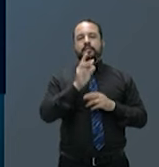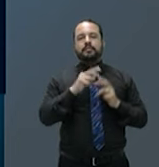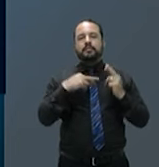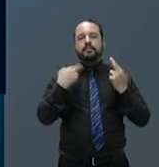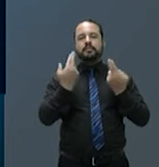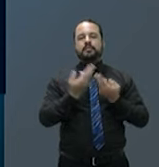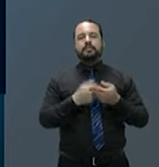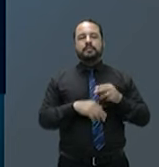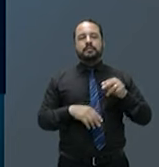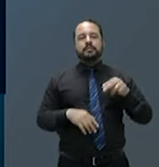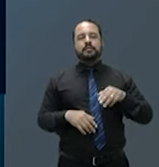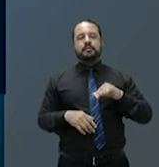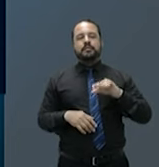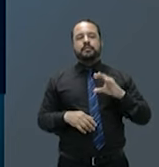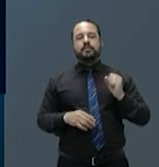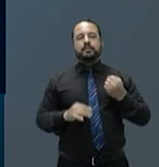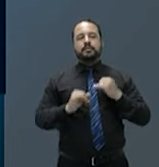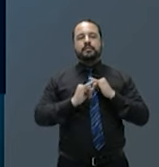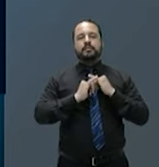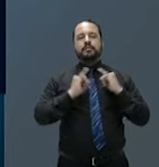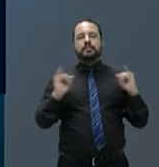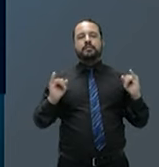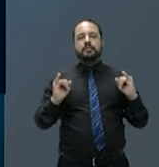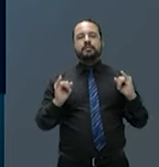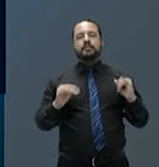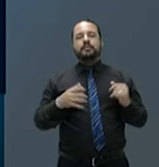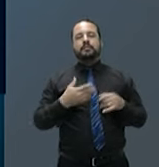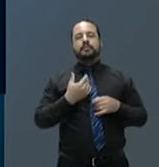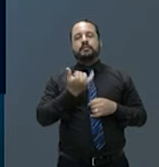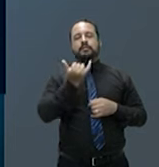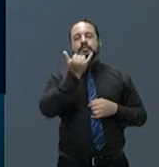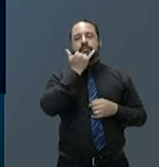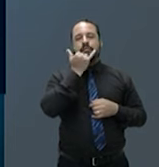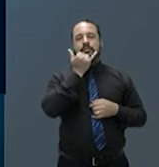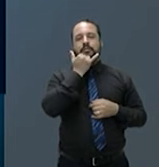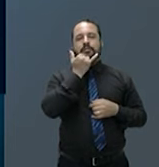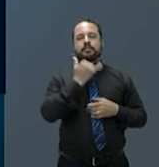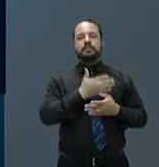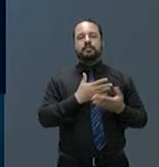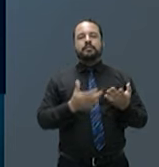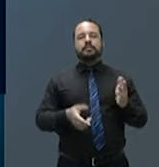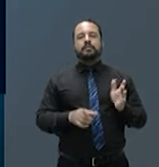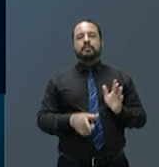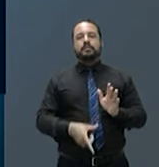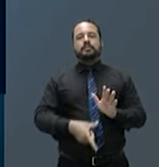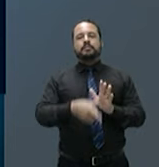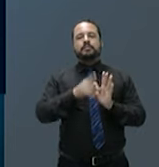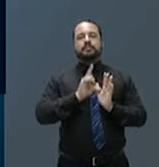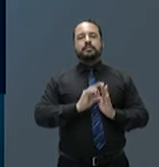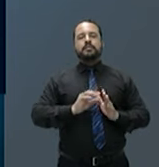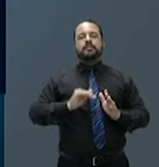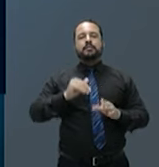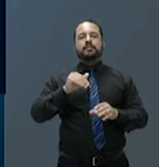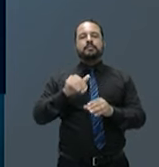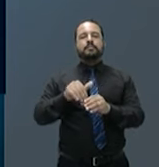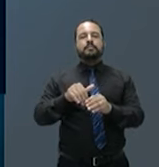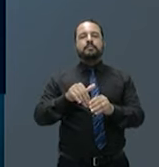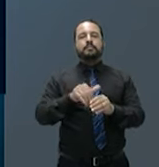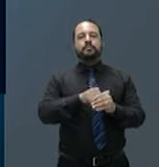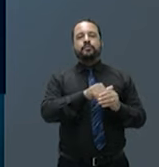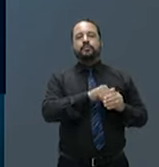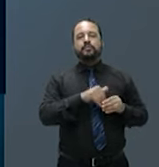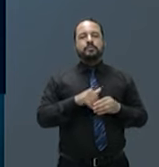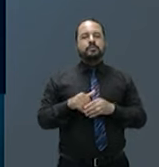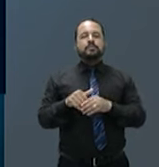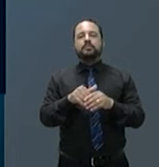que eu havia avisado a Vossa Excelência, vou cometer uma indelicadeza, pedir para antecipar o voto acompanhando o eminente relator, já tinha